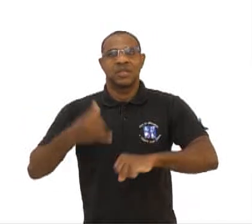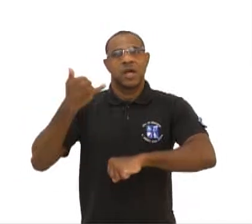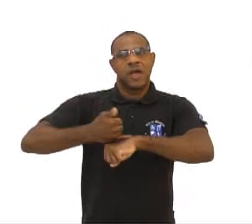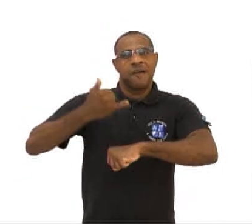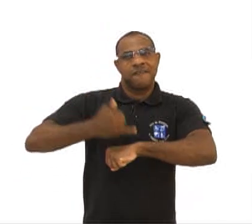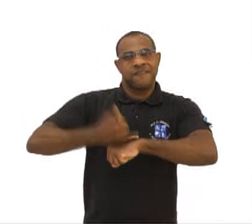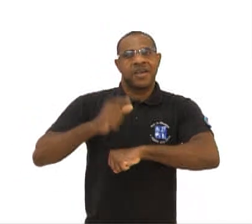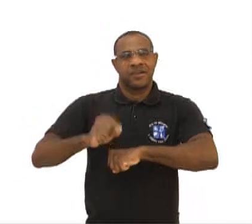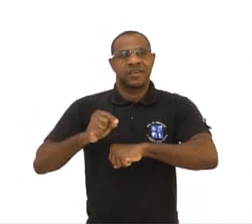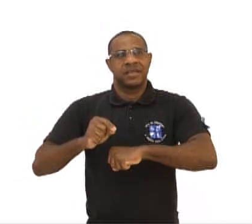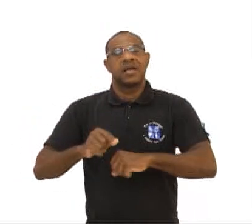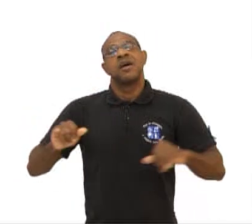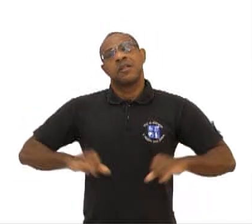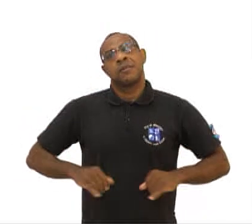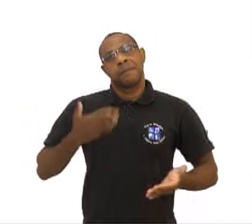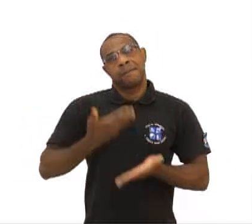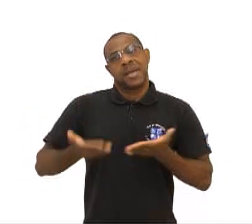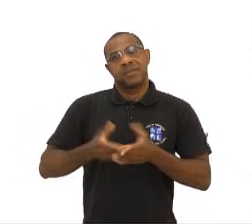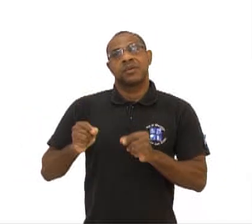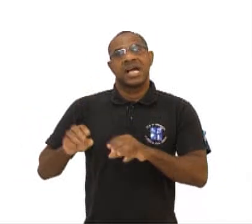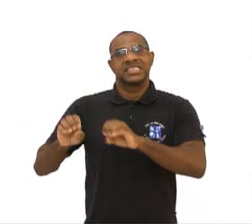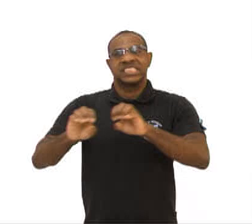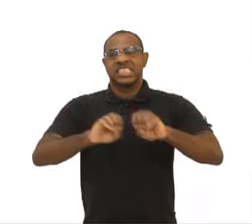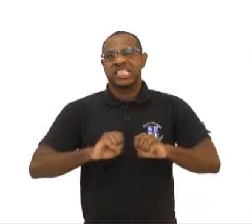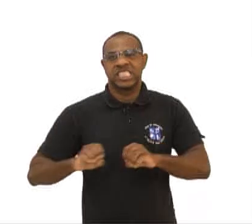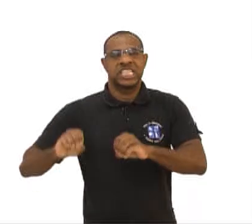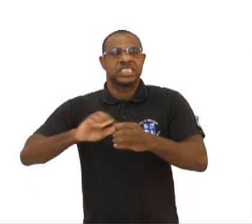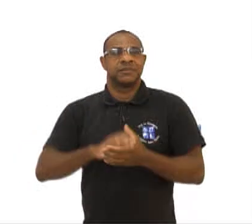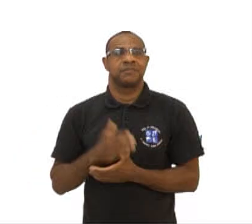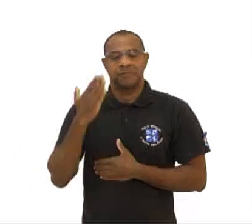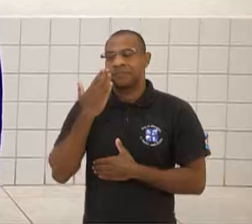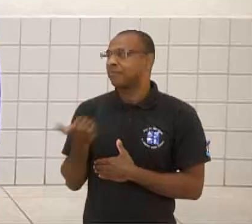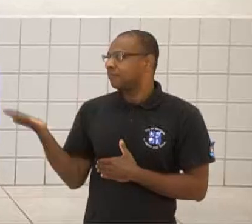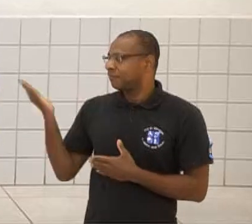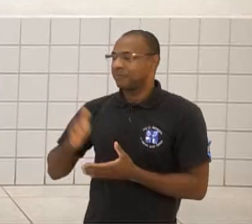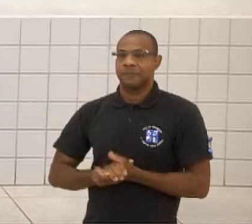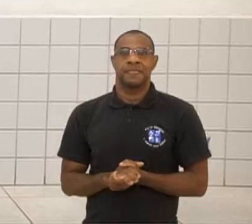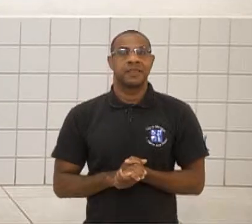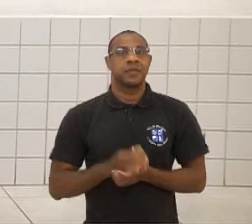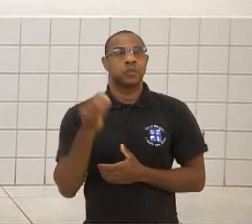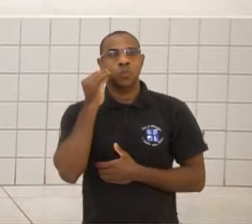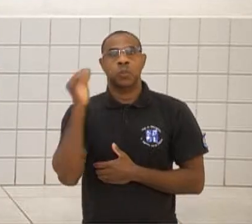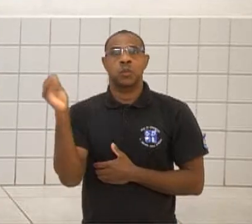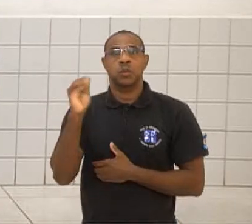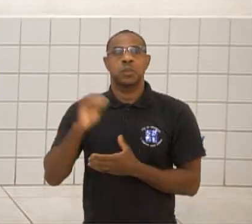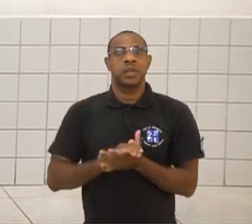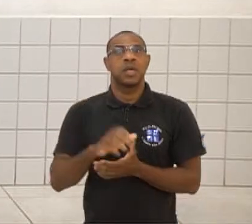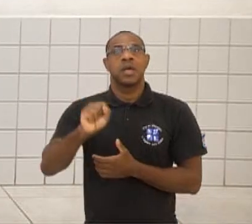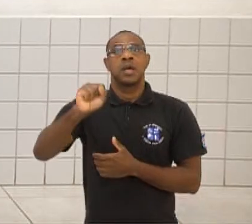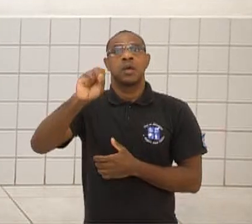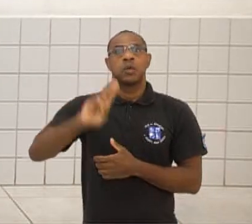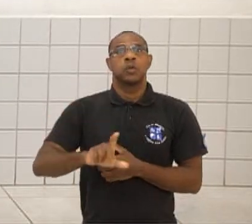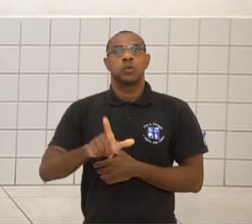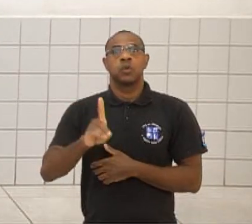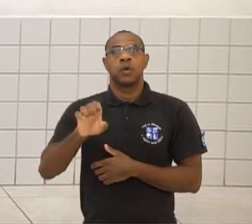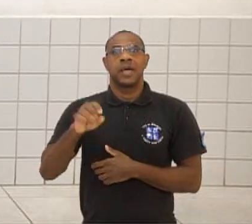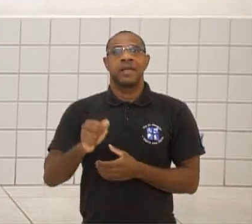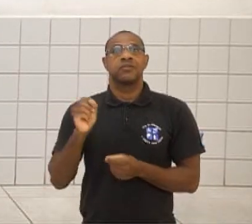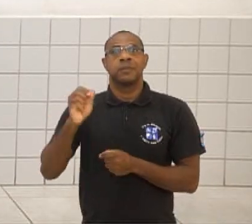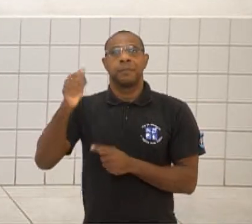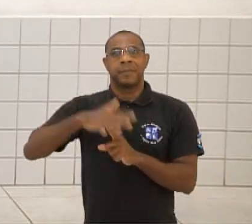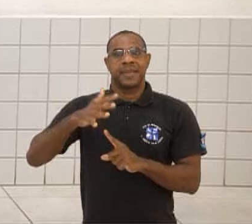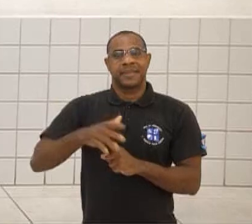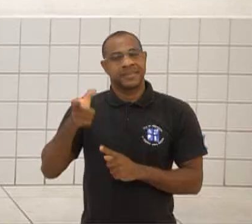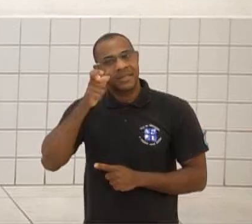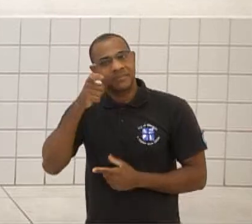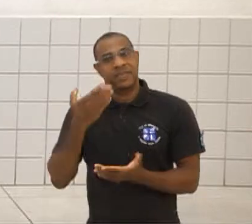metal acaba sofrendo oxidação, certo? Vamos mandar um beijo aqui para o pessoal lá do sudoeste do Paraná que está assistindo às nossas aulas.